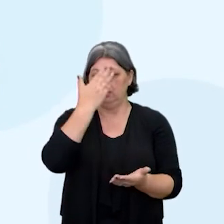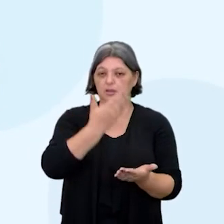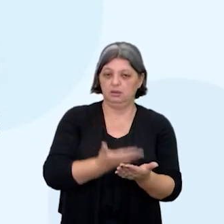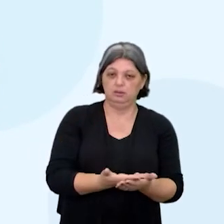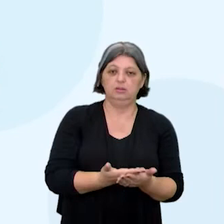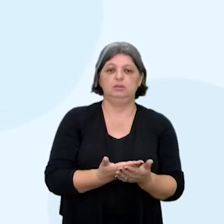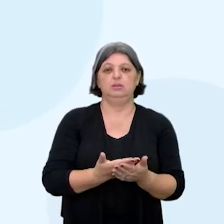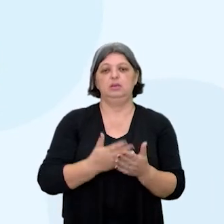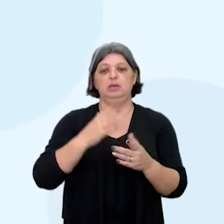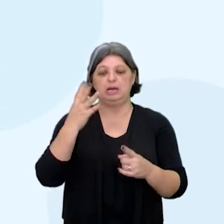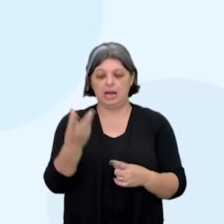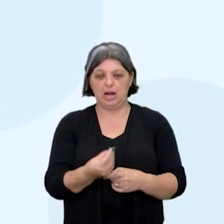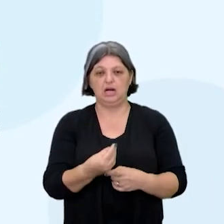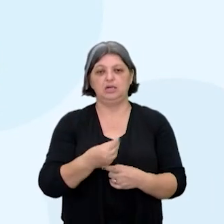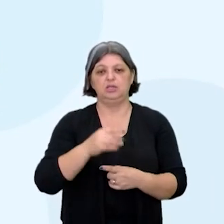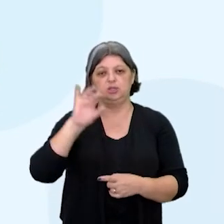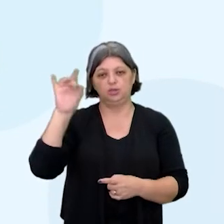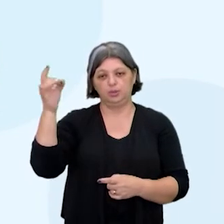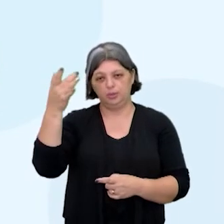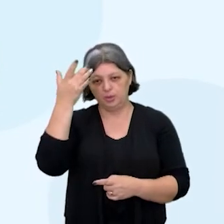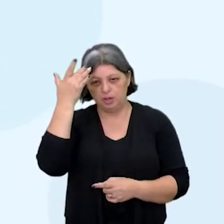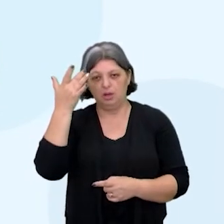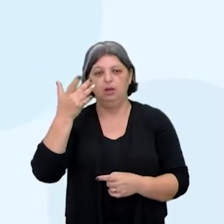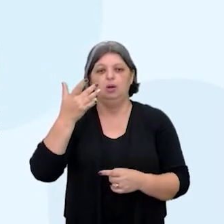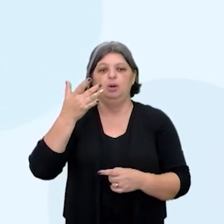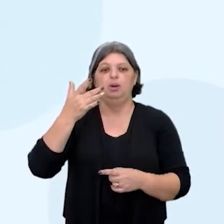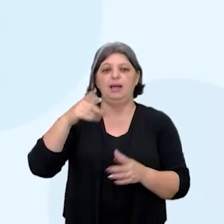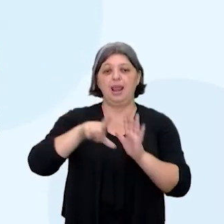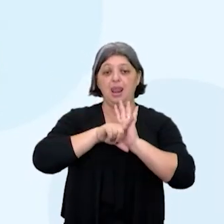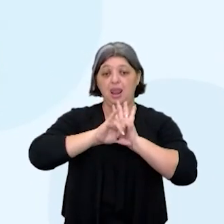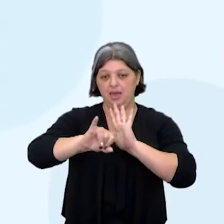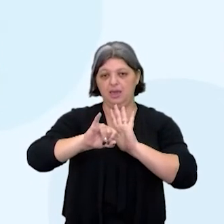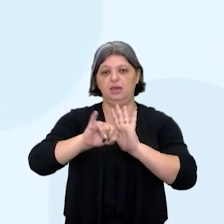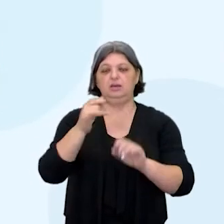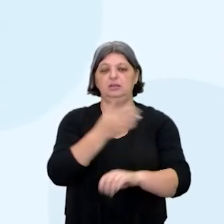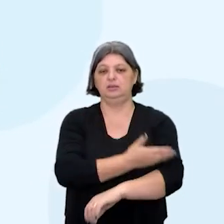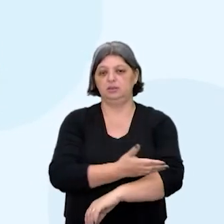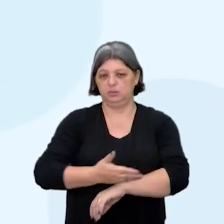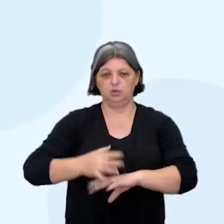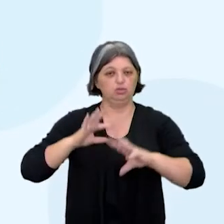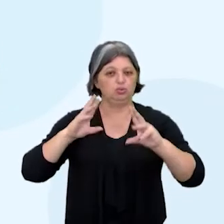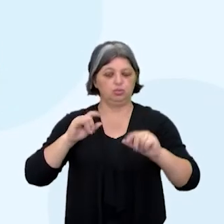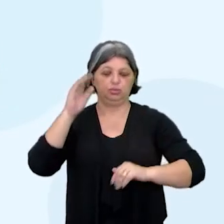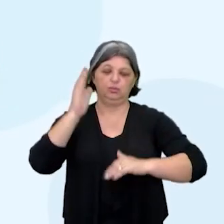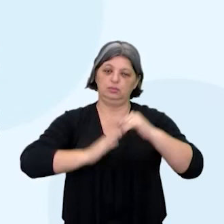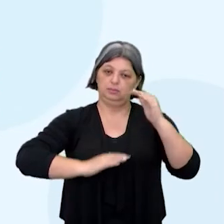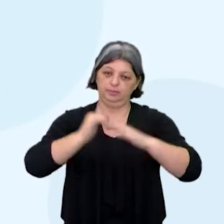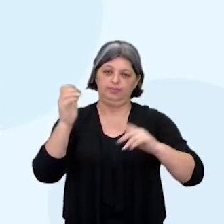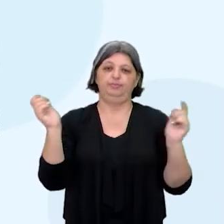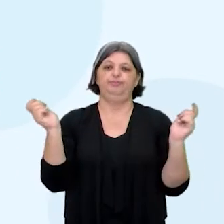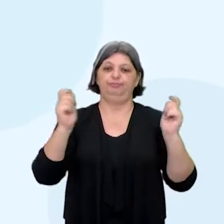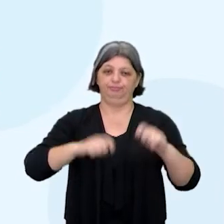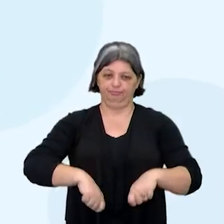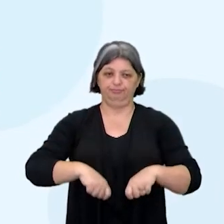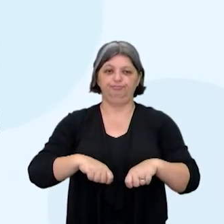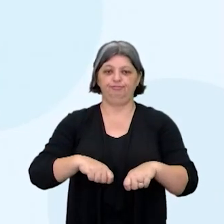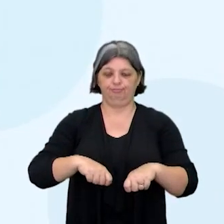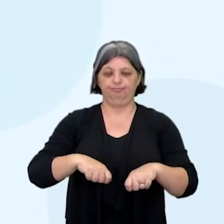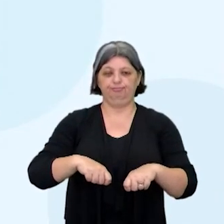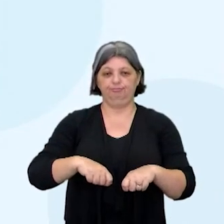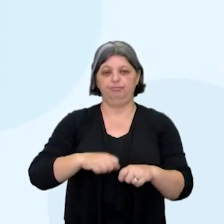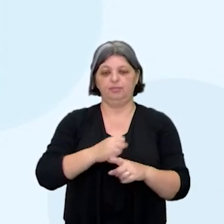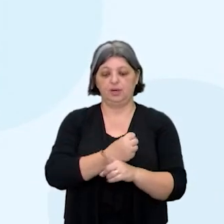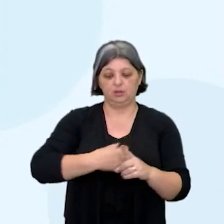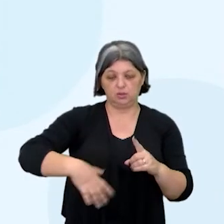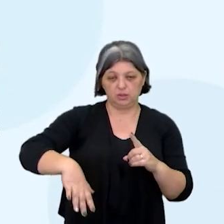a arte, a moral, a lei, os costumes e todos os hábitos e capacidades adquiridos pelo homem